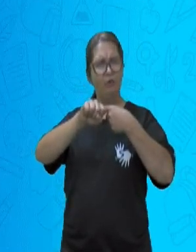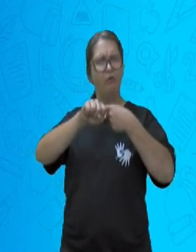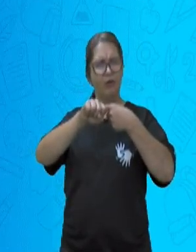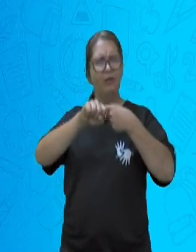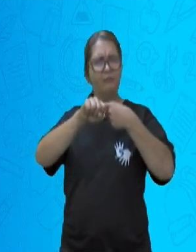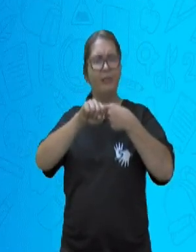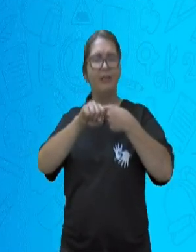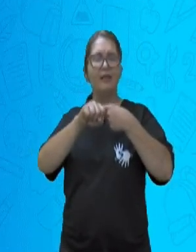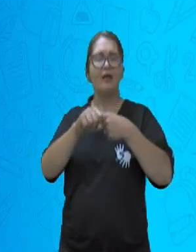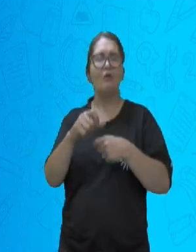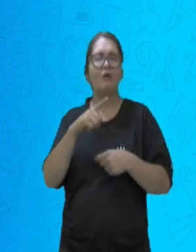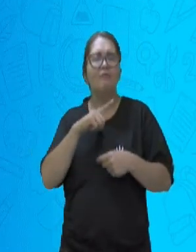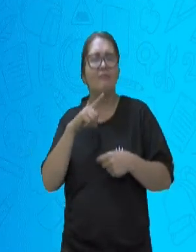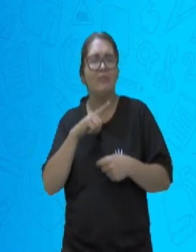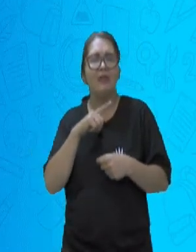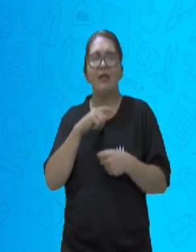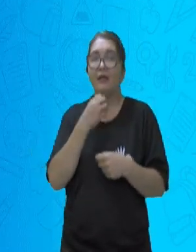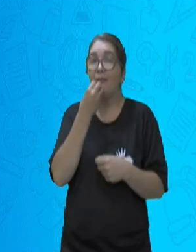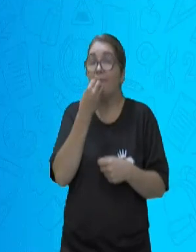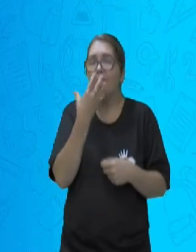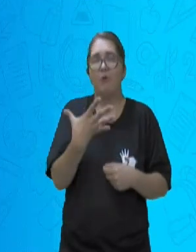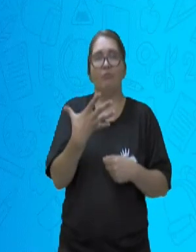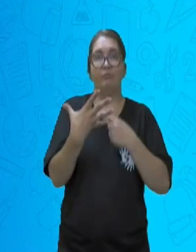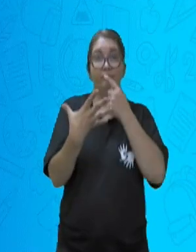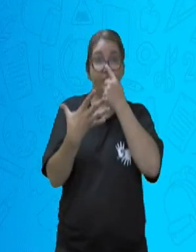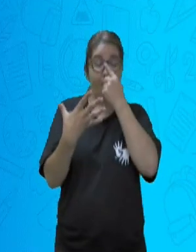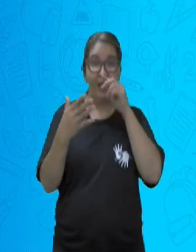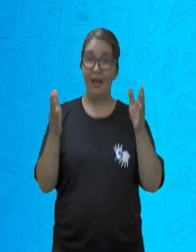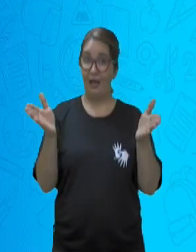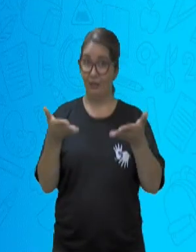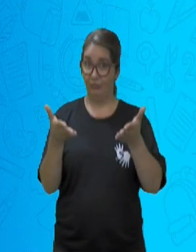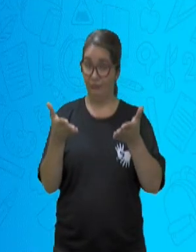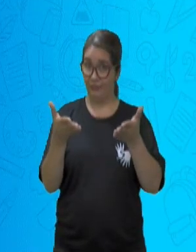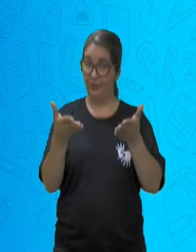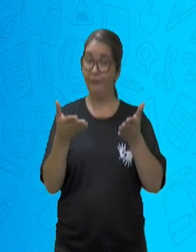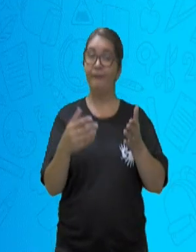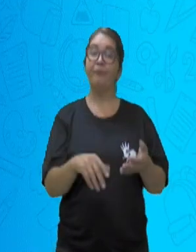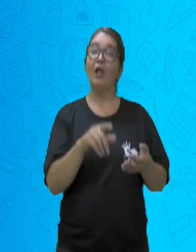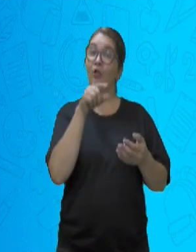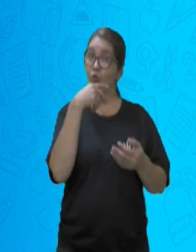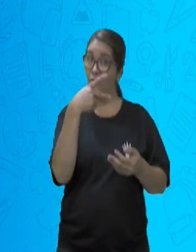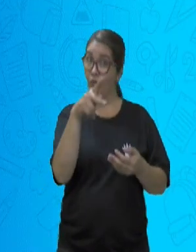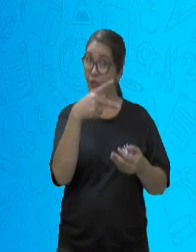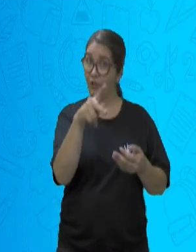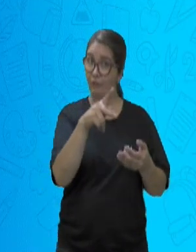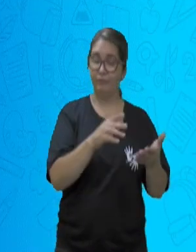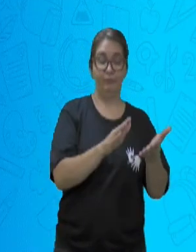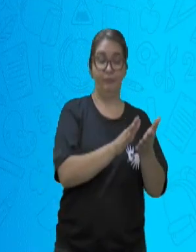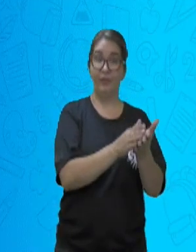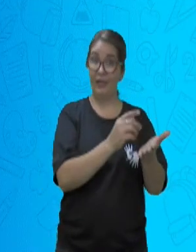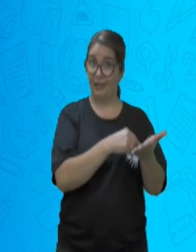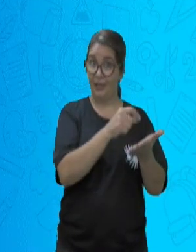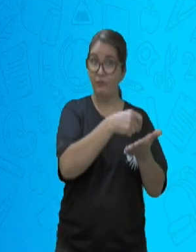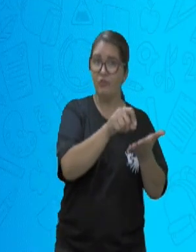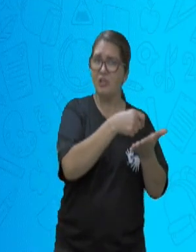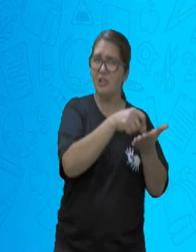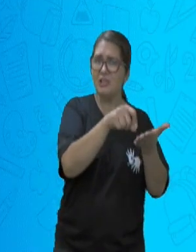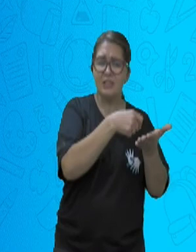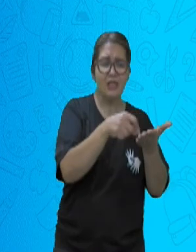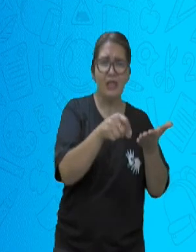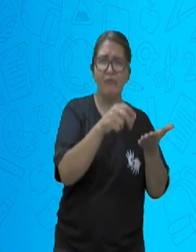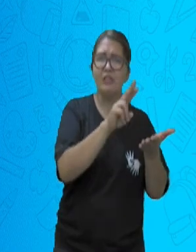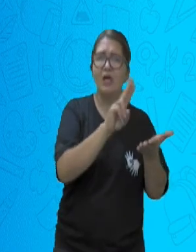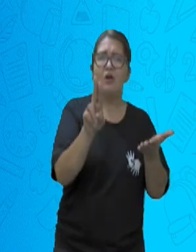Agora é com você. Em seu caderno, escreva o nome de 2 alimentos do seu dia a dia, de cada uma